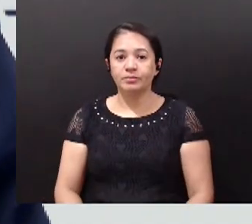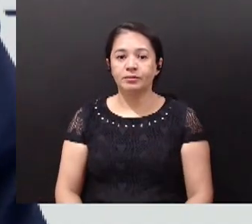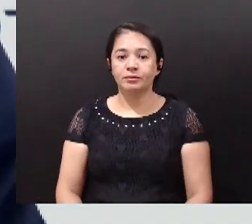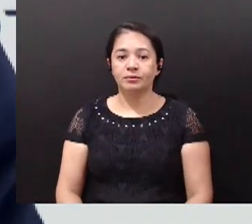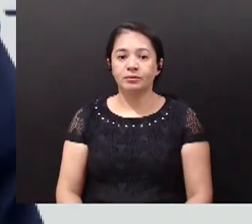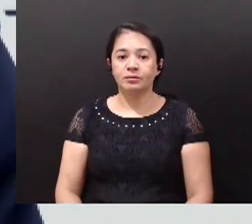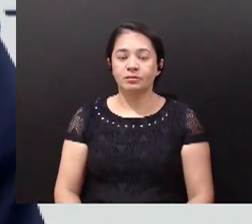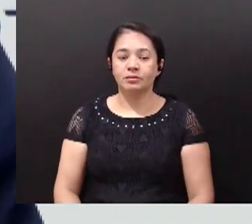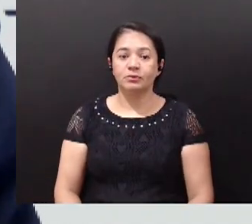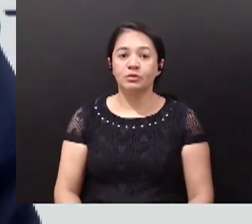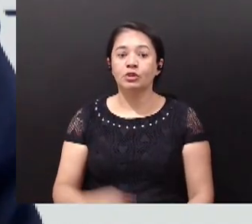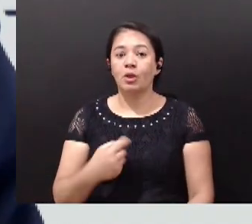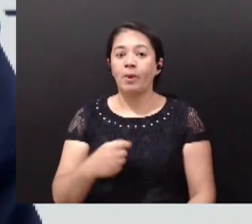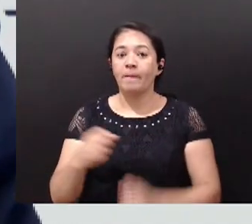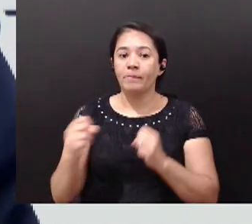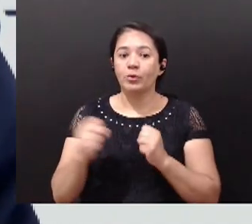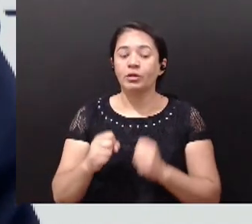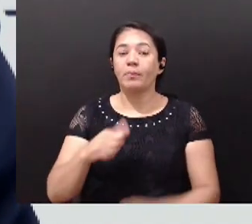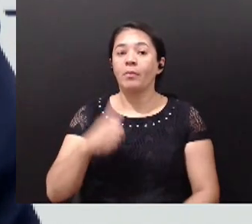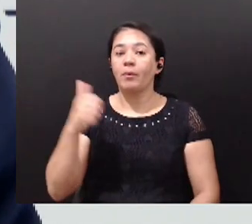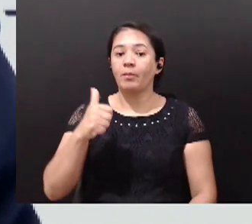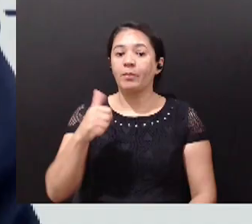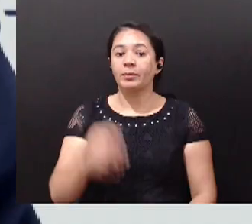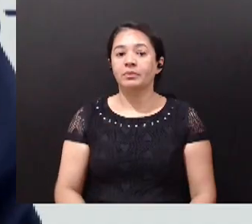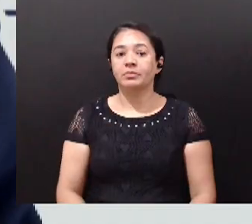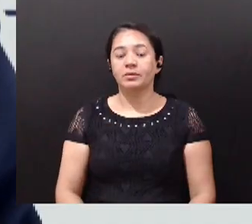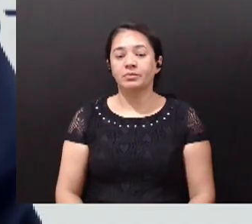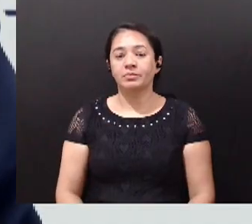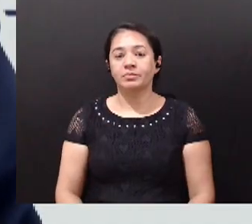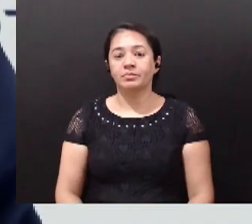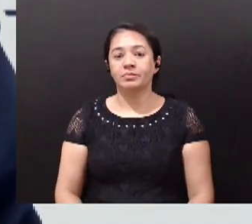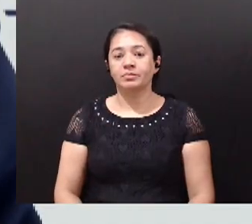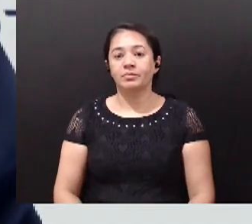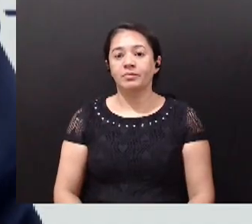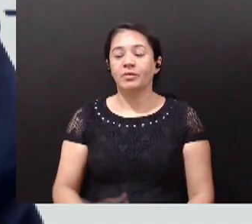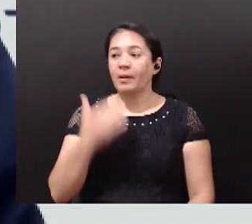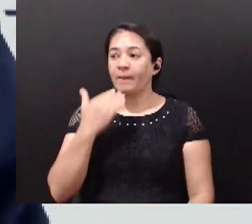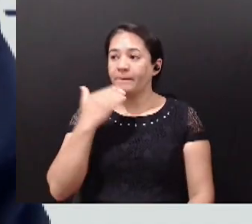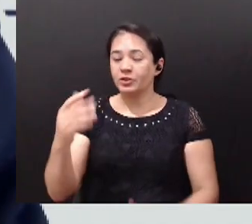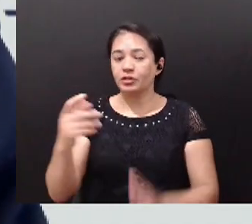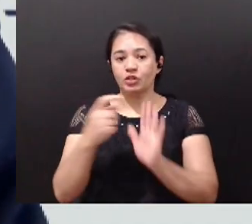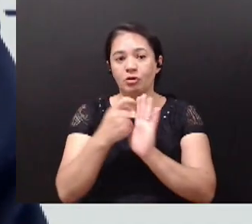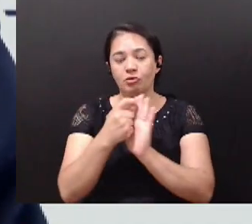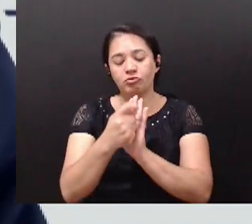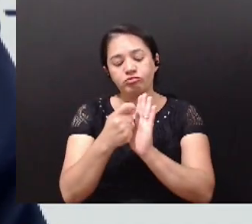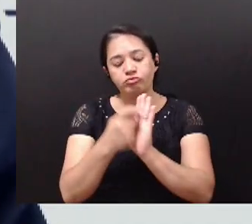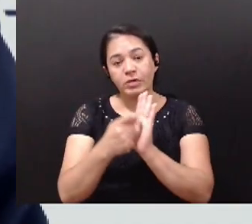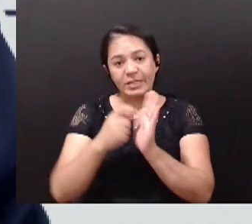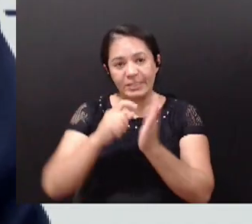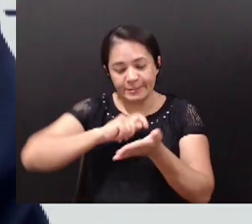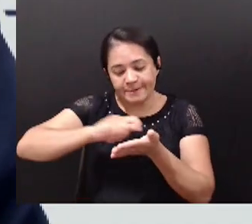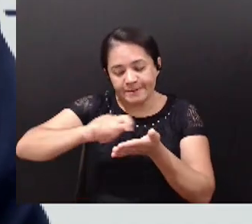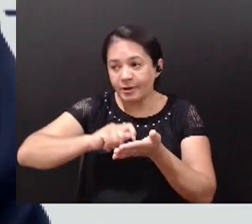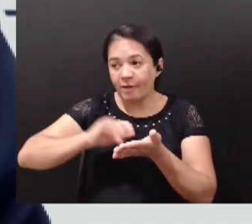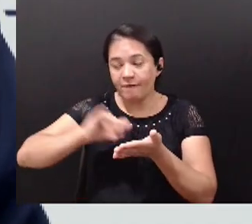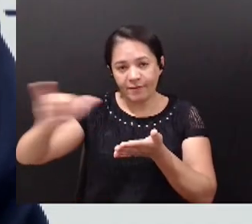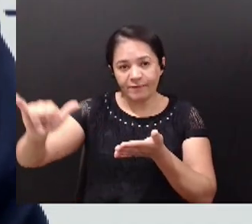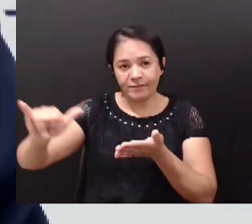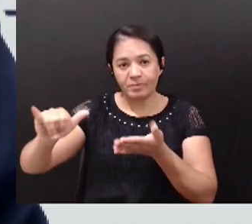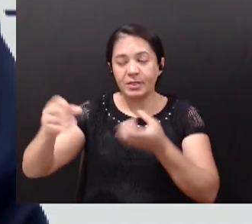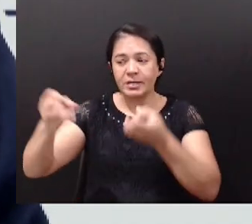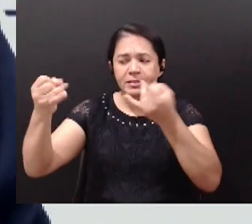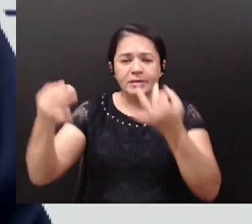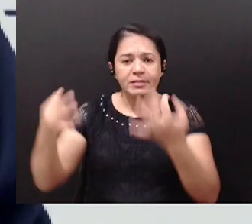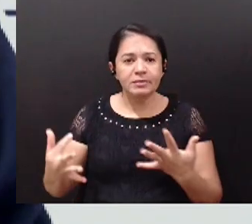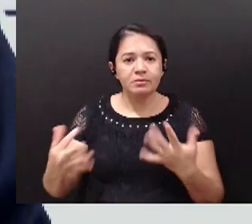primeiro, fazer uma solicitação por escrito ao plano de saúde para ele justificar a